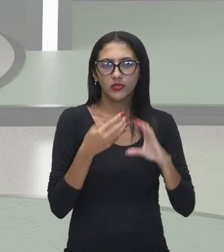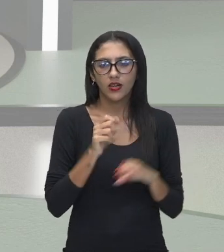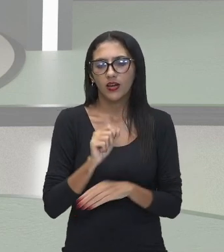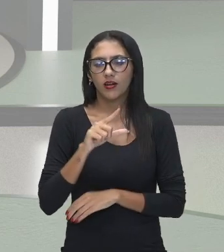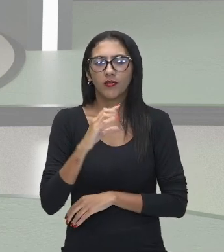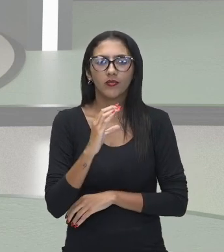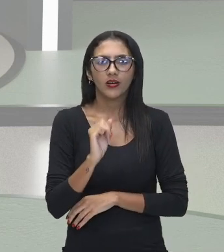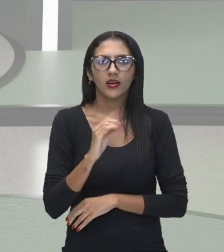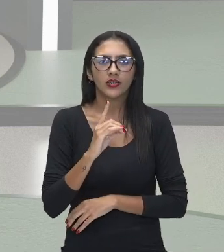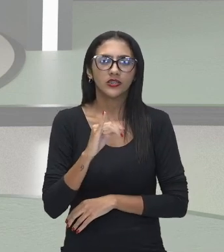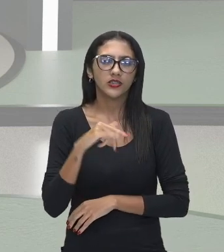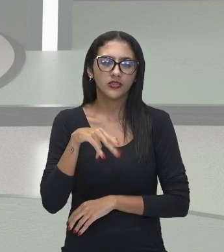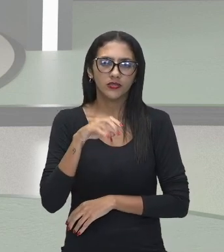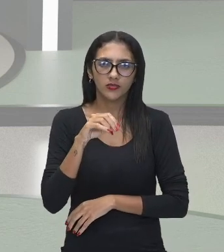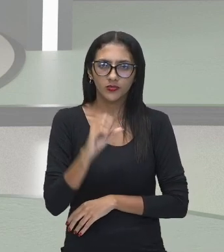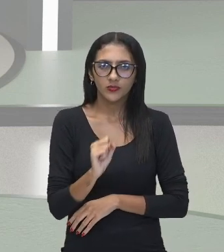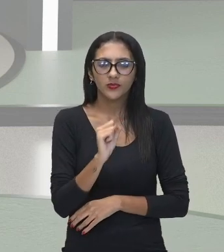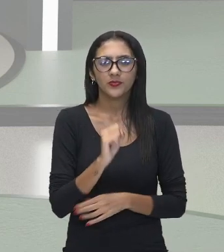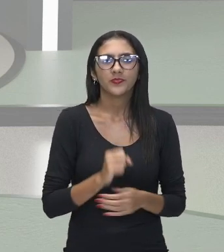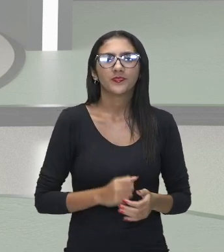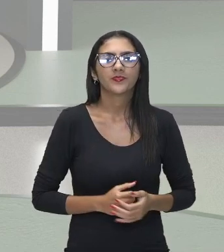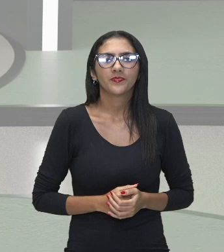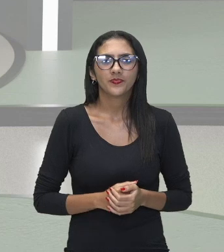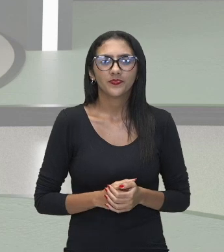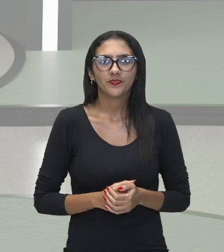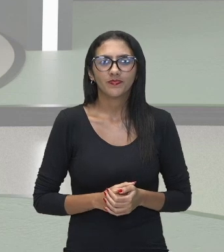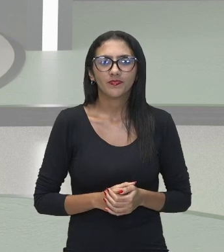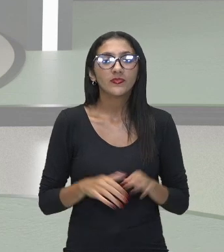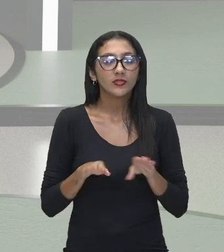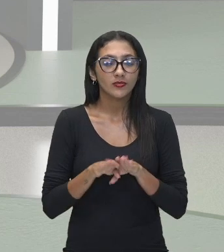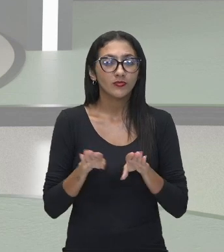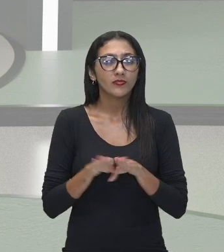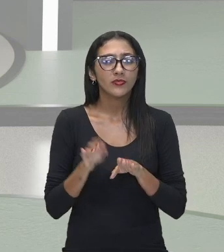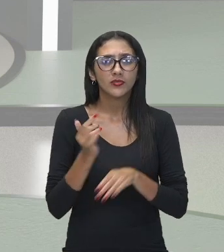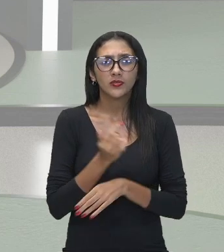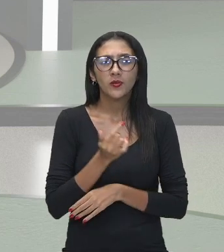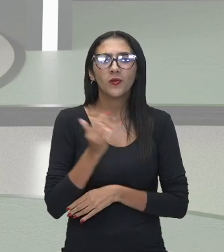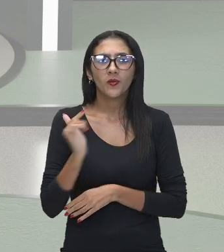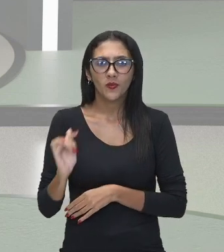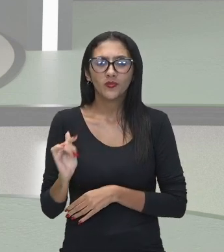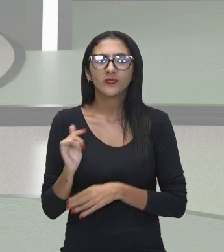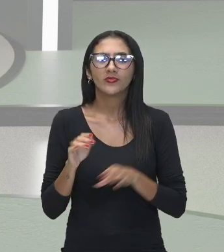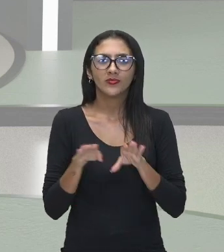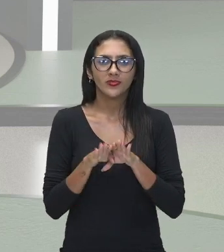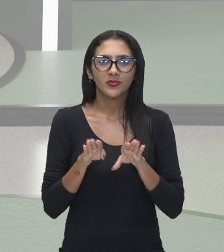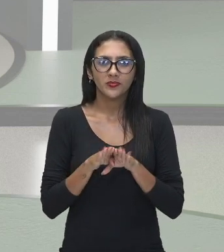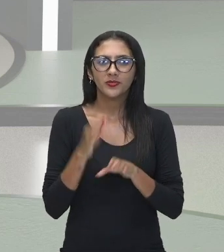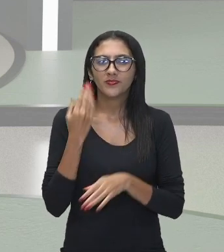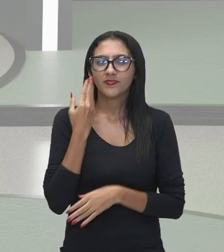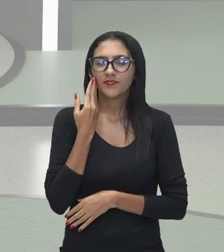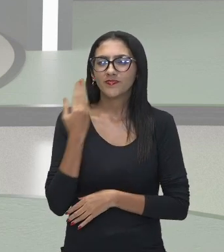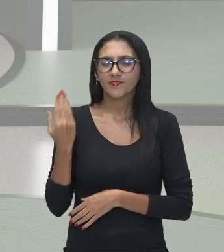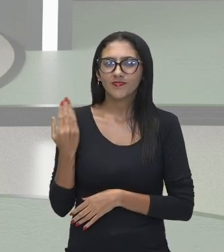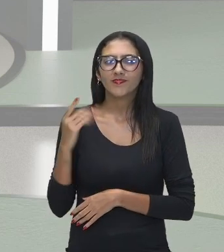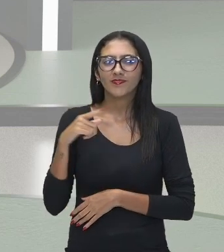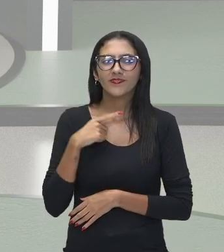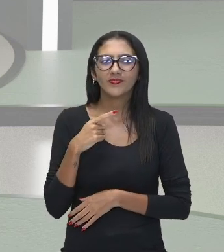alcadienos. Além dos óleos essenciais, temos também outros tipos de alcadienos que estão presentes